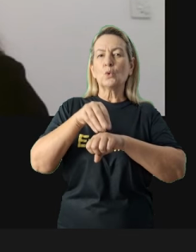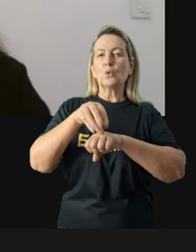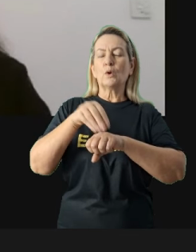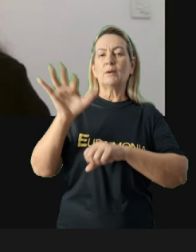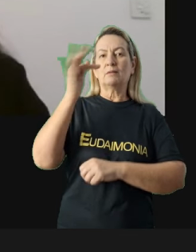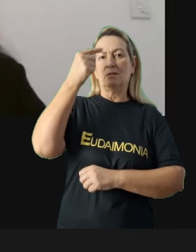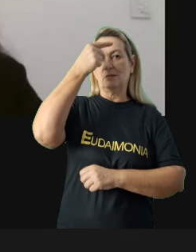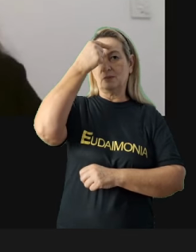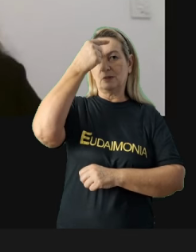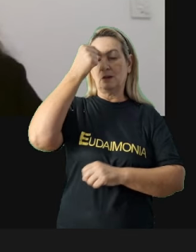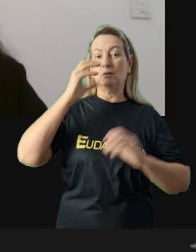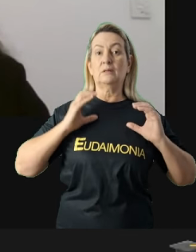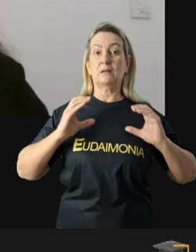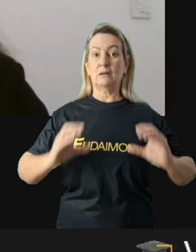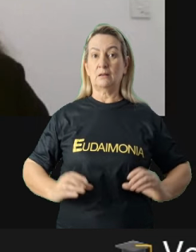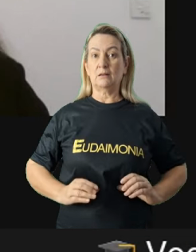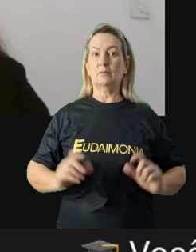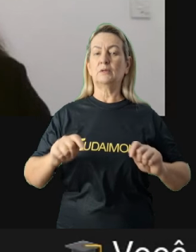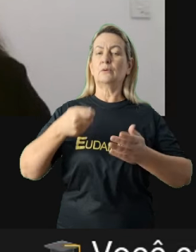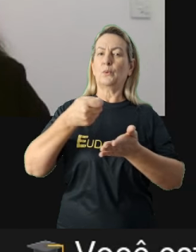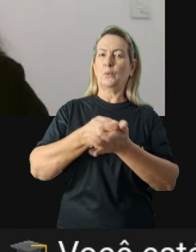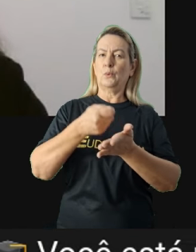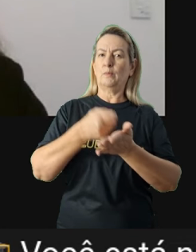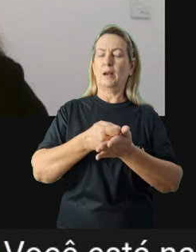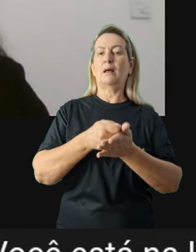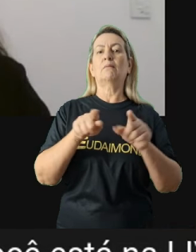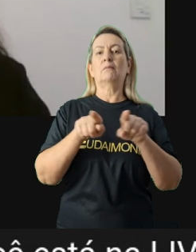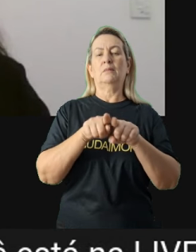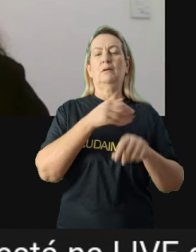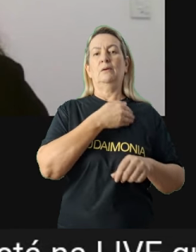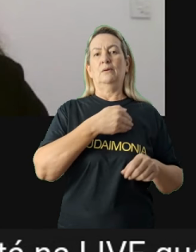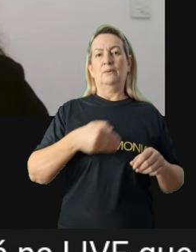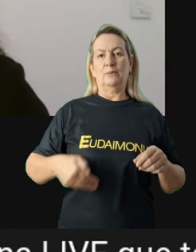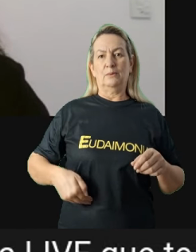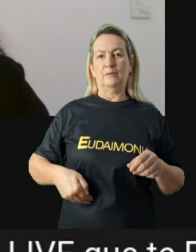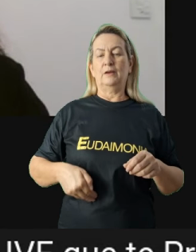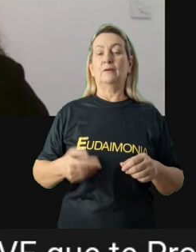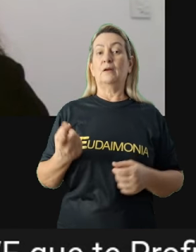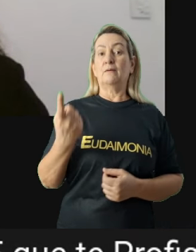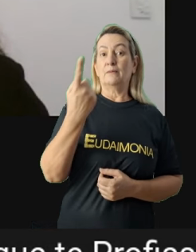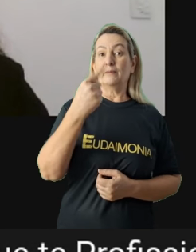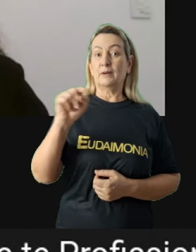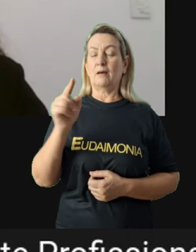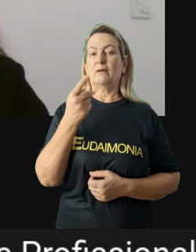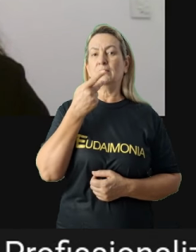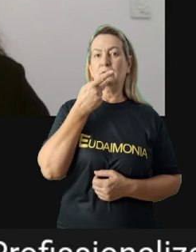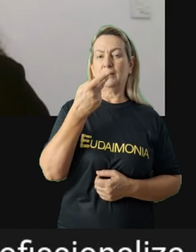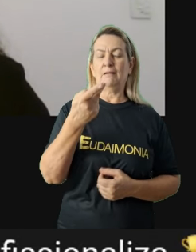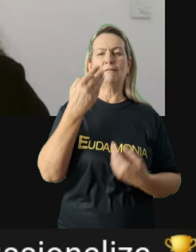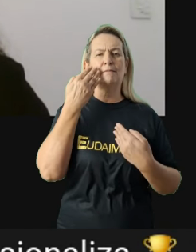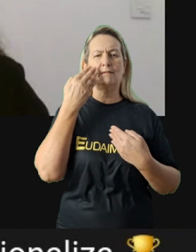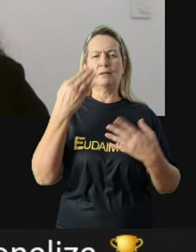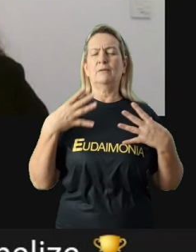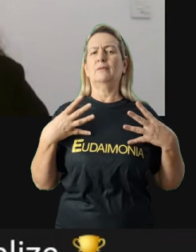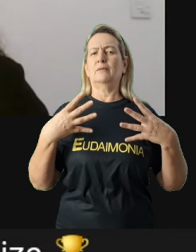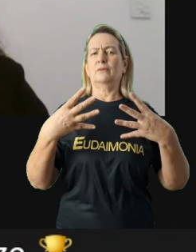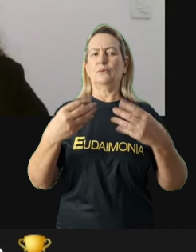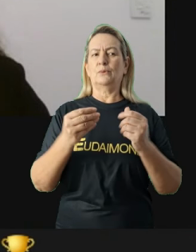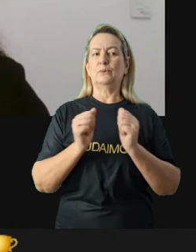alunos para buscar conhecimento e para a faculdade. Então, nós, como cidadão, também temos que cobrar o poder público que faça isso.